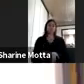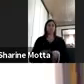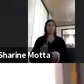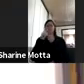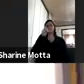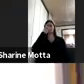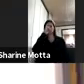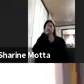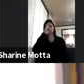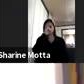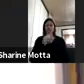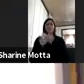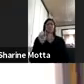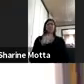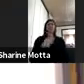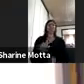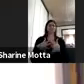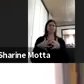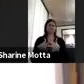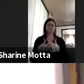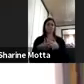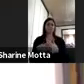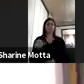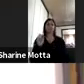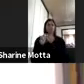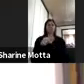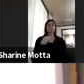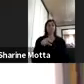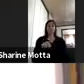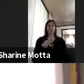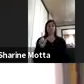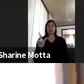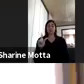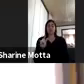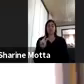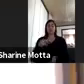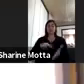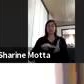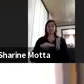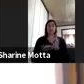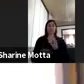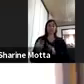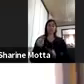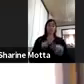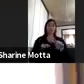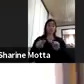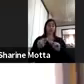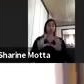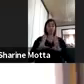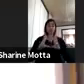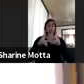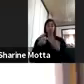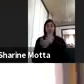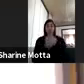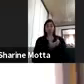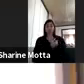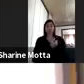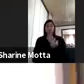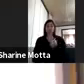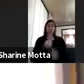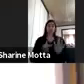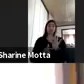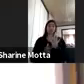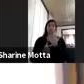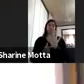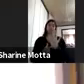com diminuição de efetivo. Essa diminuição de efetivo reflete nos números, né? Infelizmente,